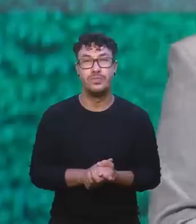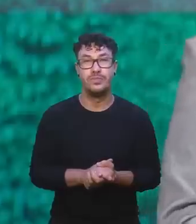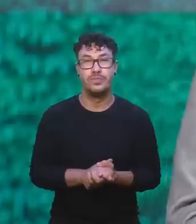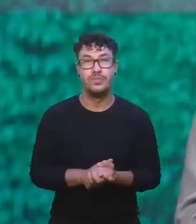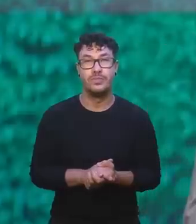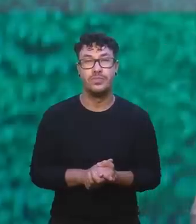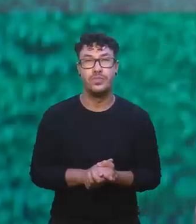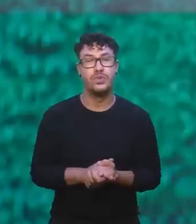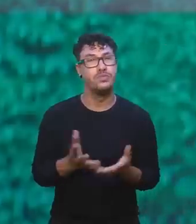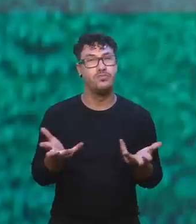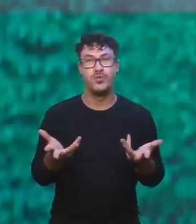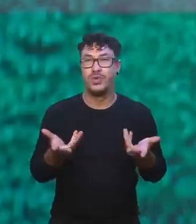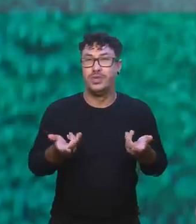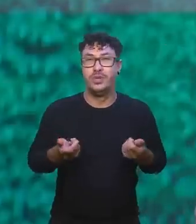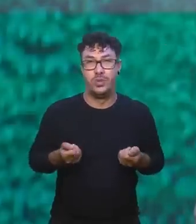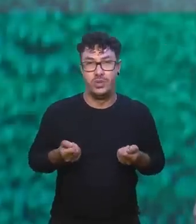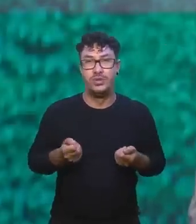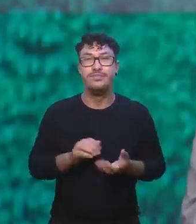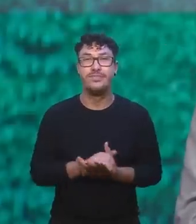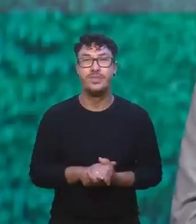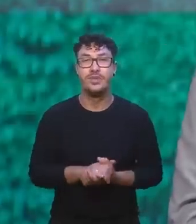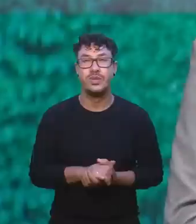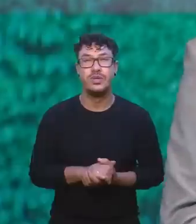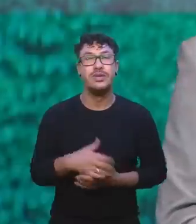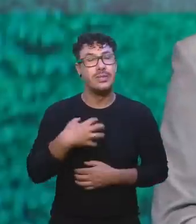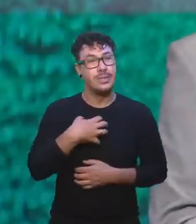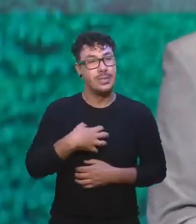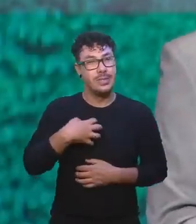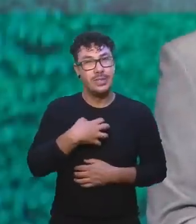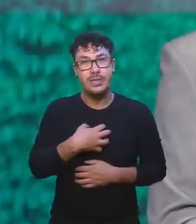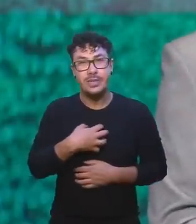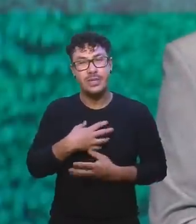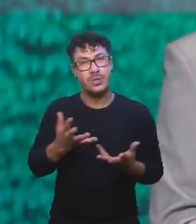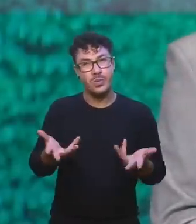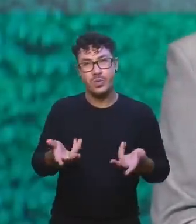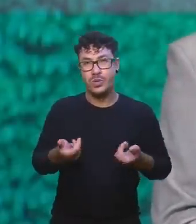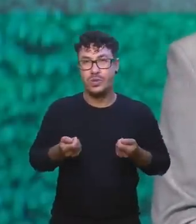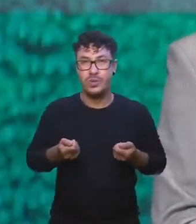o extraordinário. Ousar no bem.